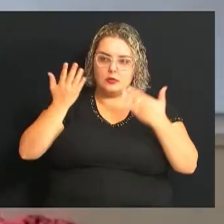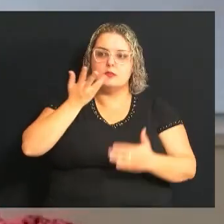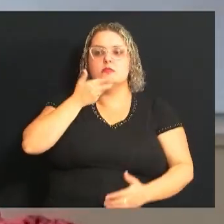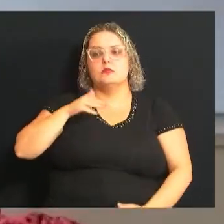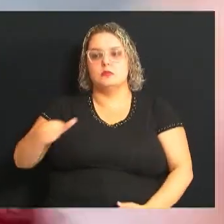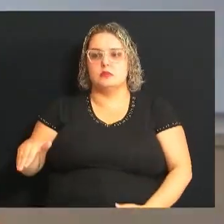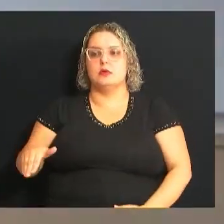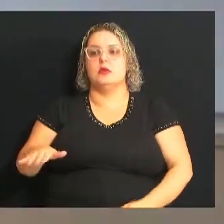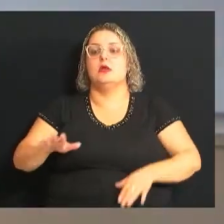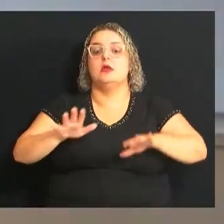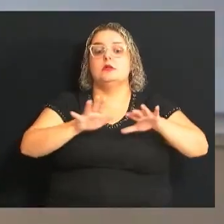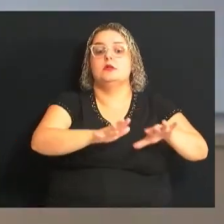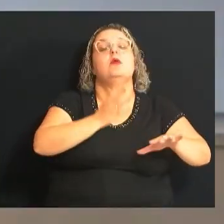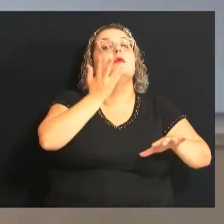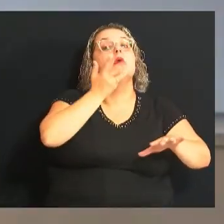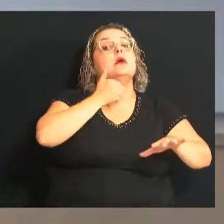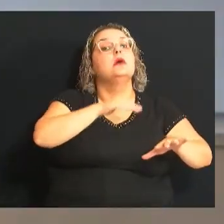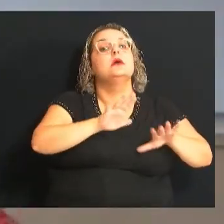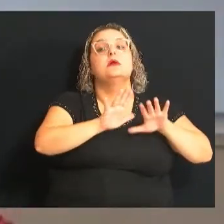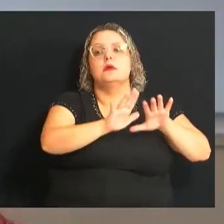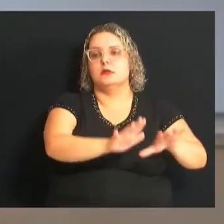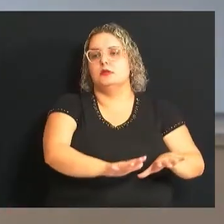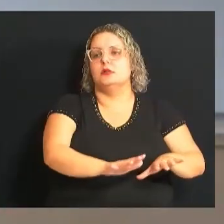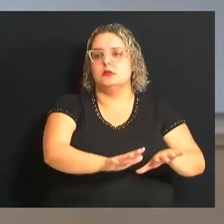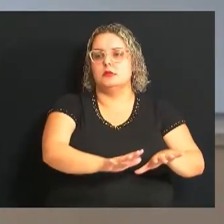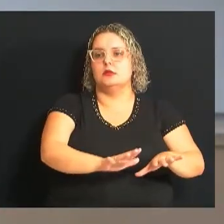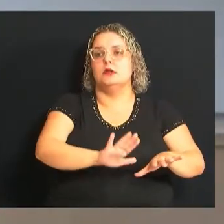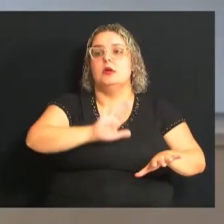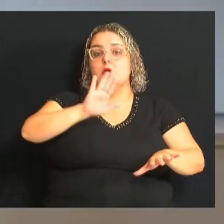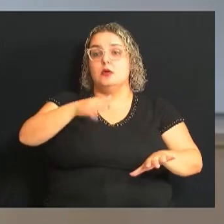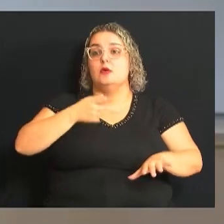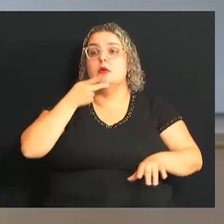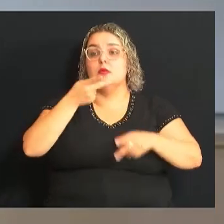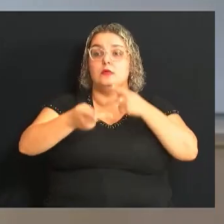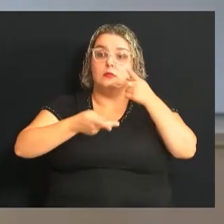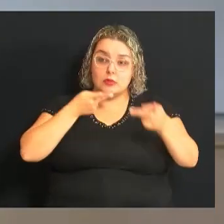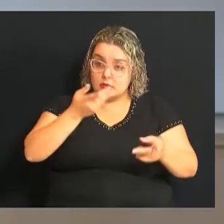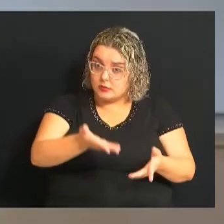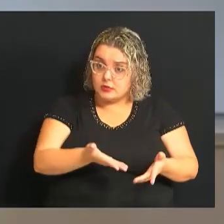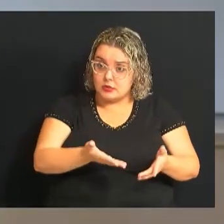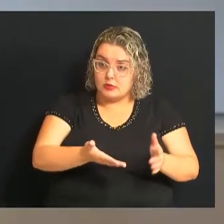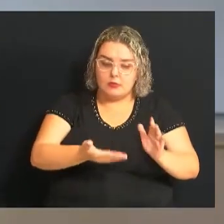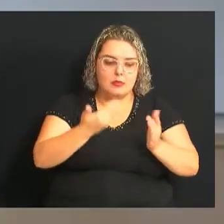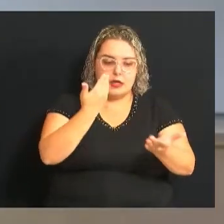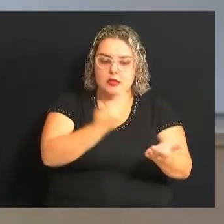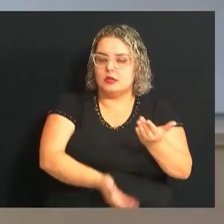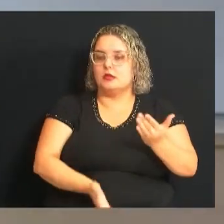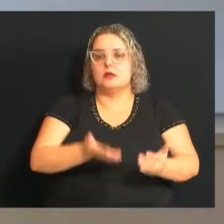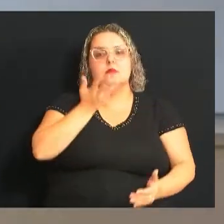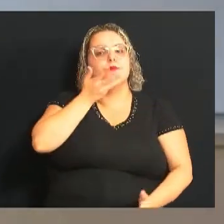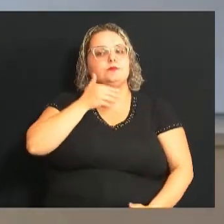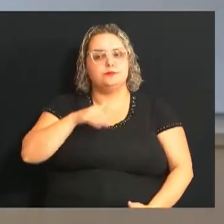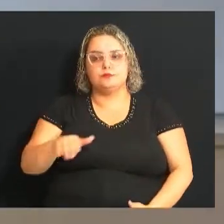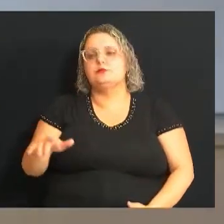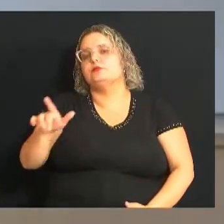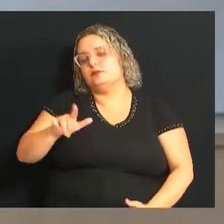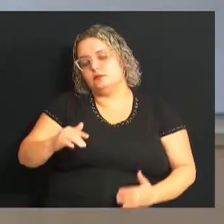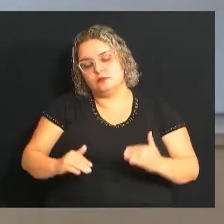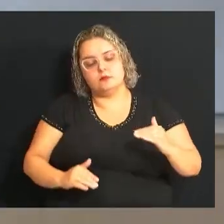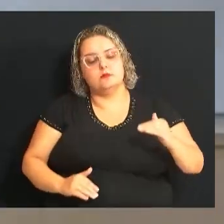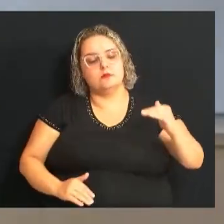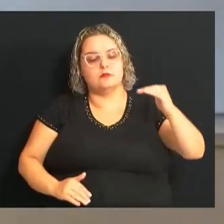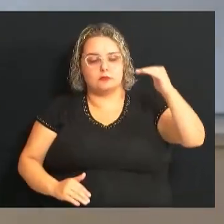das crianças. Porque quando a gente faz isso, a gente está tirando a infância deles. Eles não devem, claro que conforme vão crescendo, vão